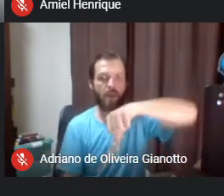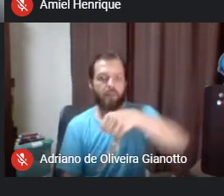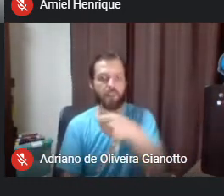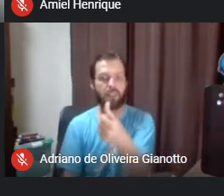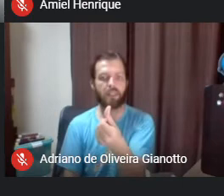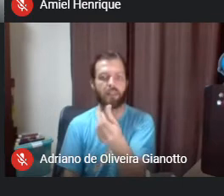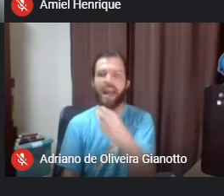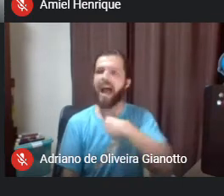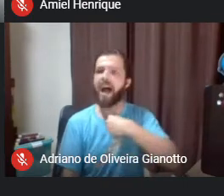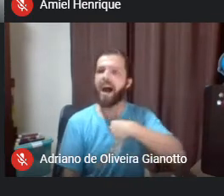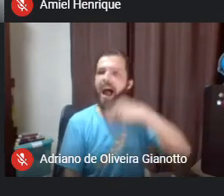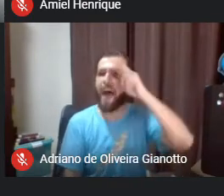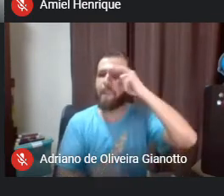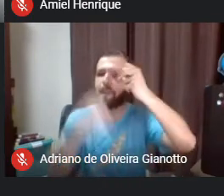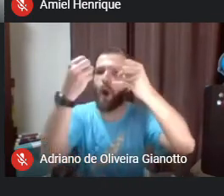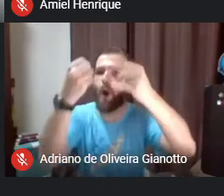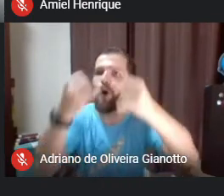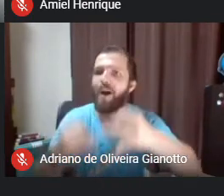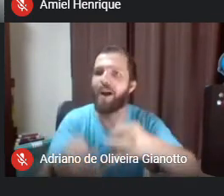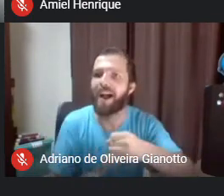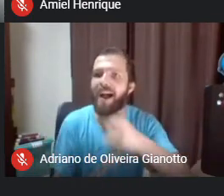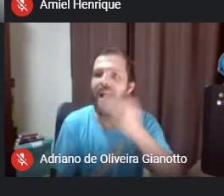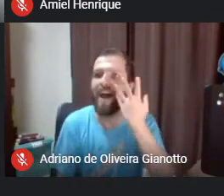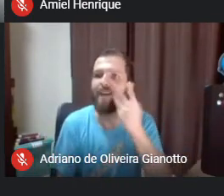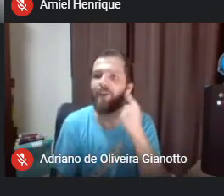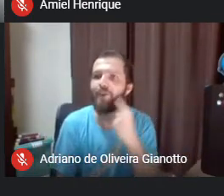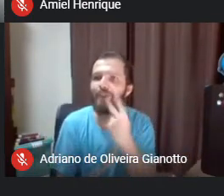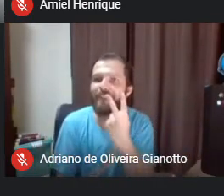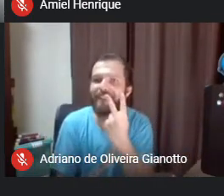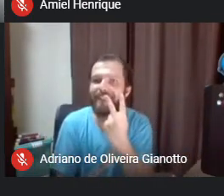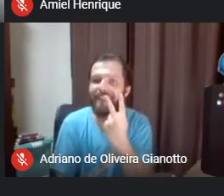teve que lutar muito. Foi